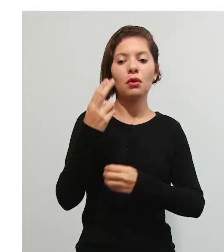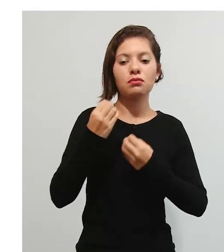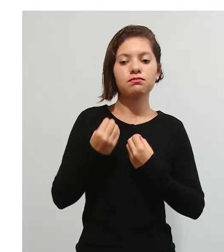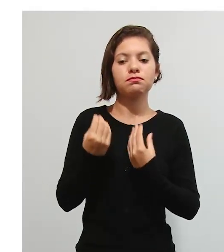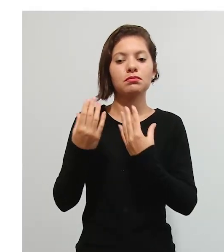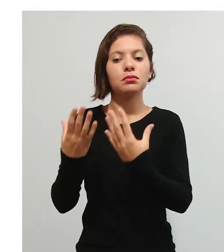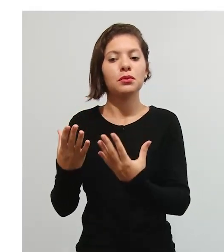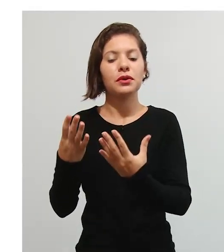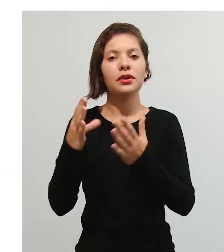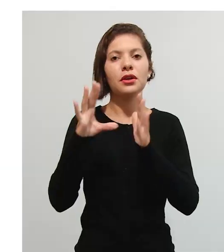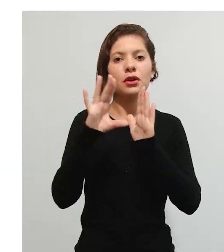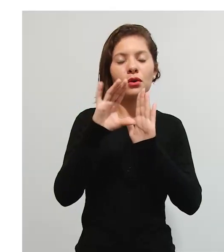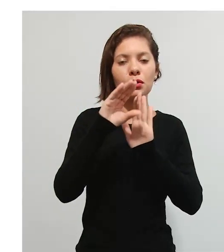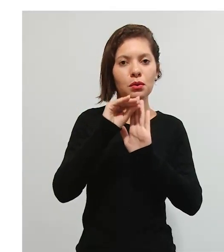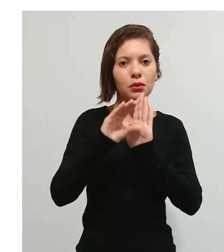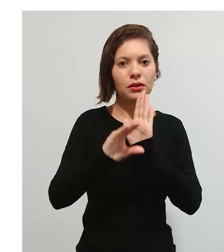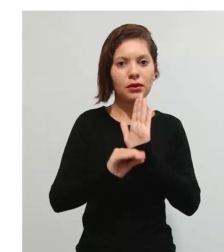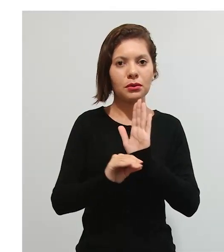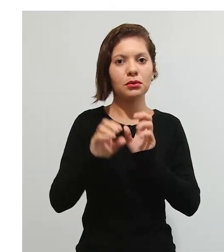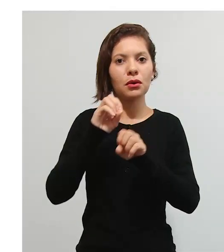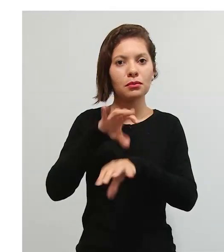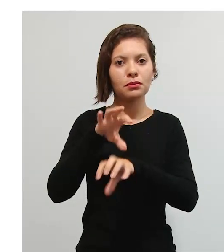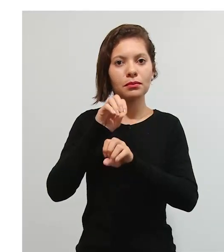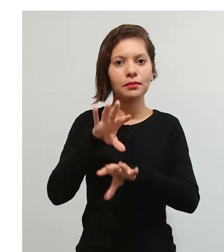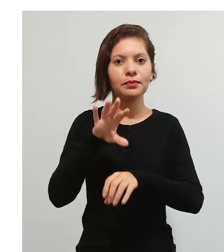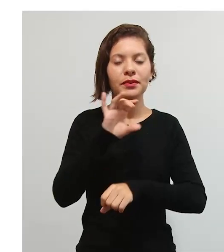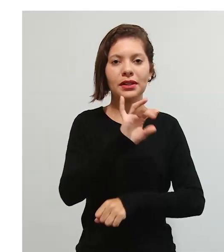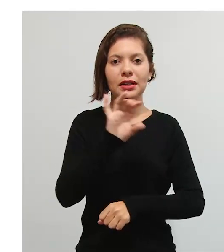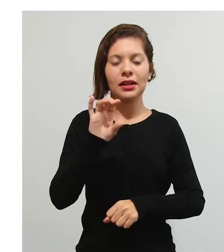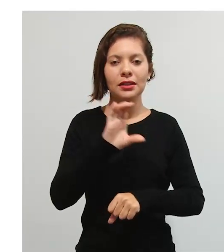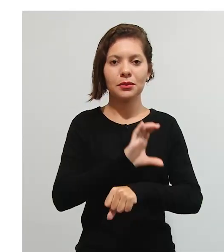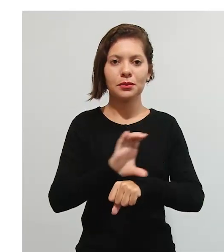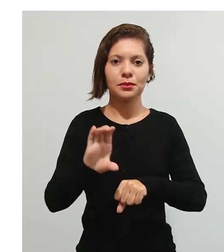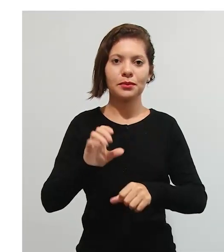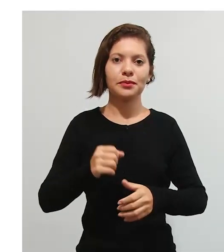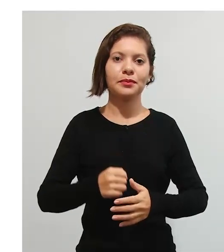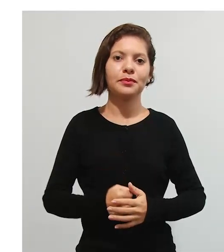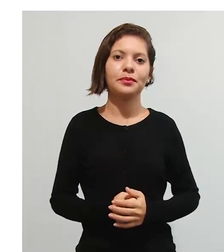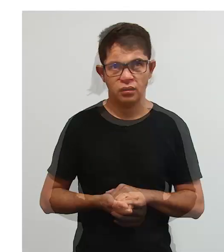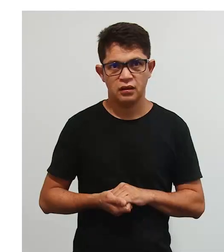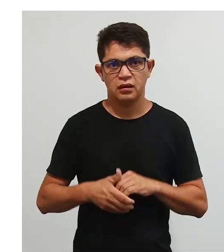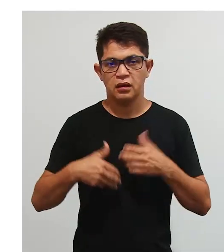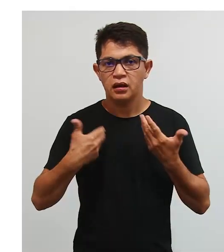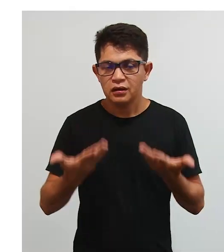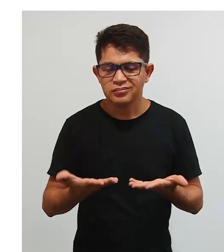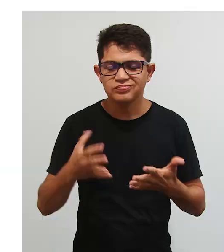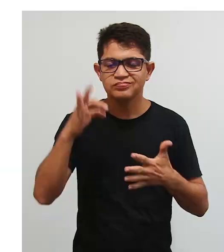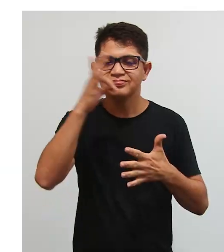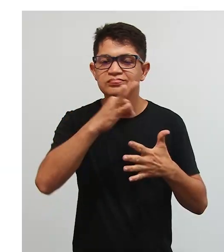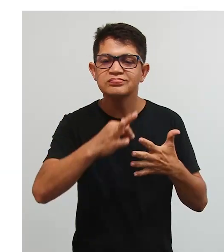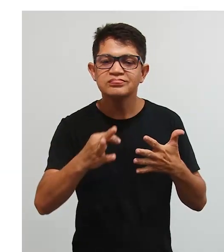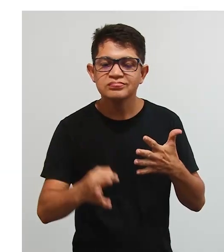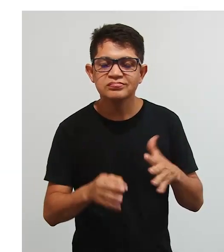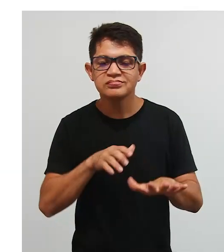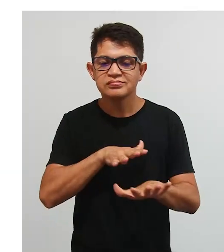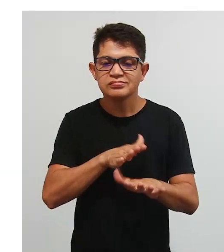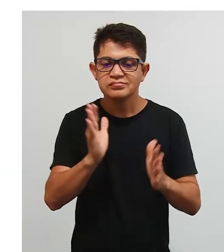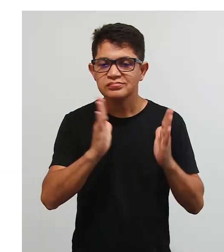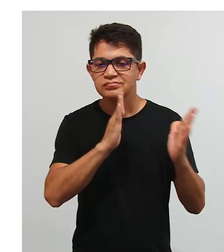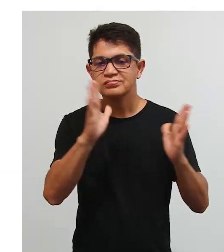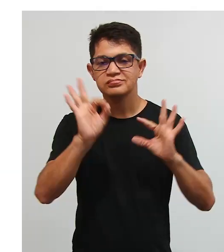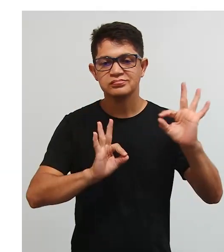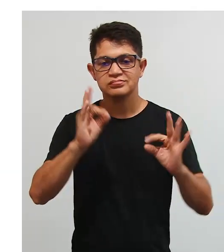desenvolver ou distribuir o conteúdo que deve ser ministrado a cada curso. Então, as modalidades é